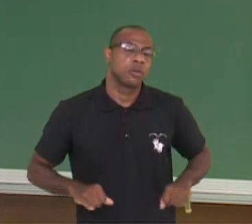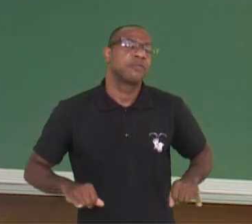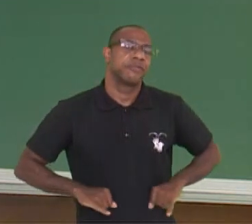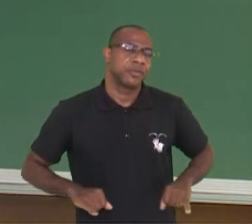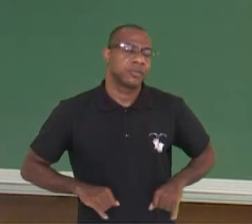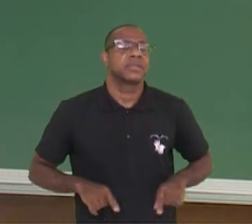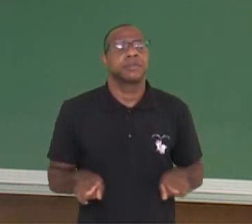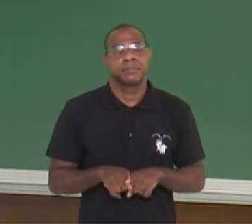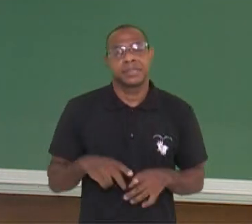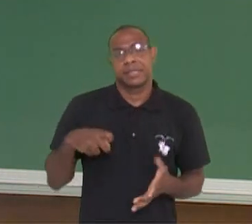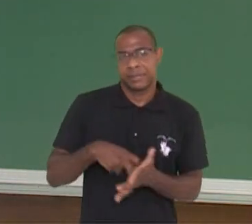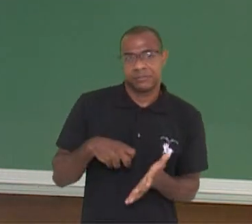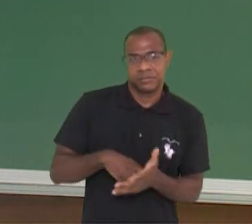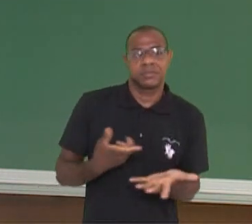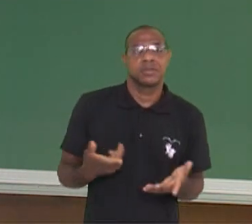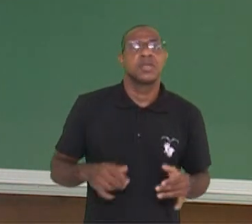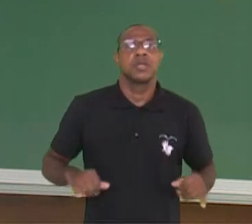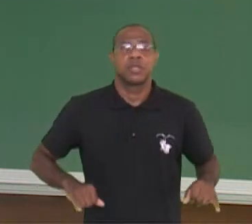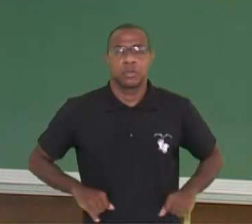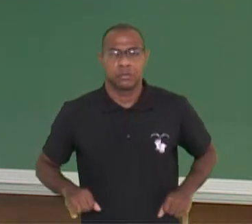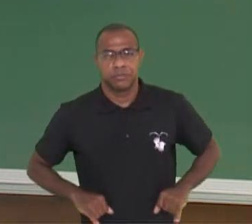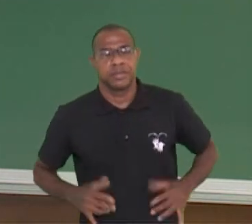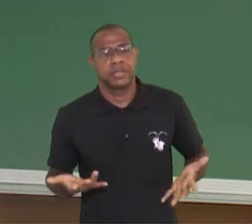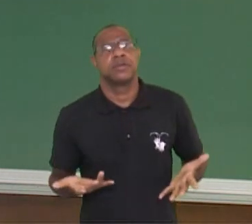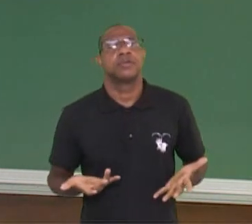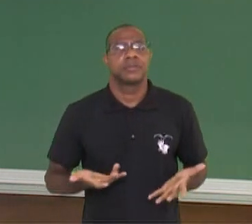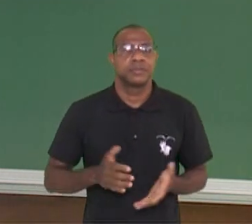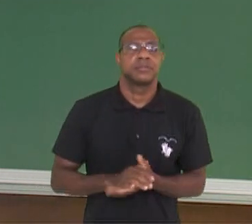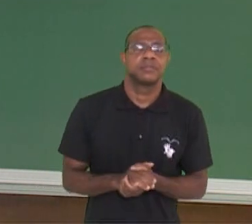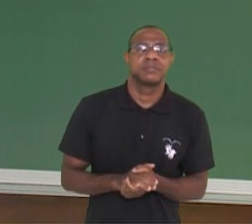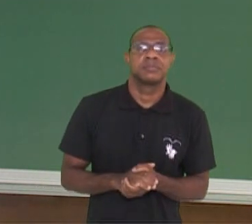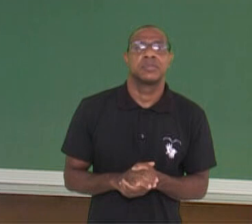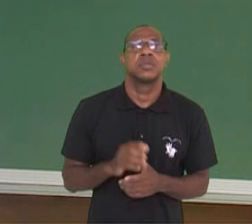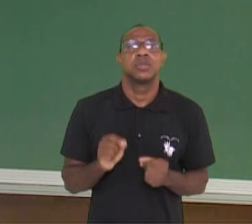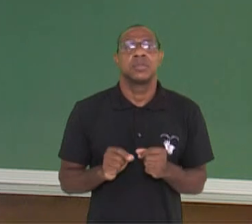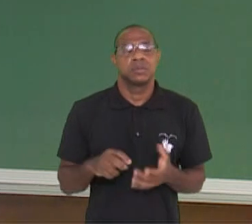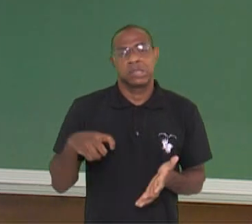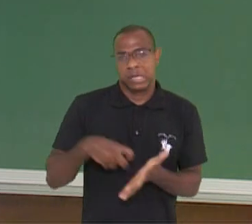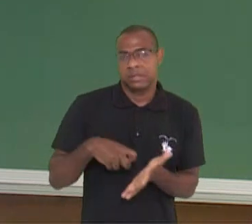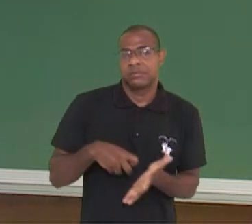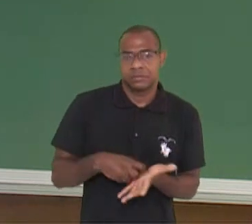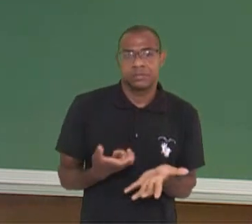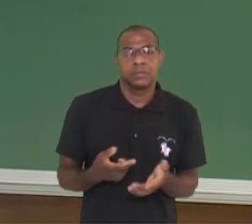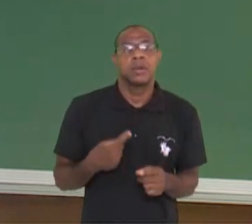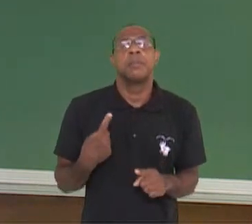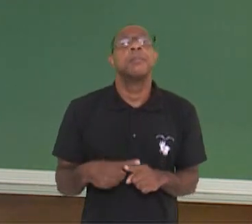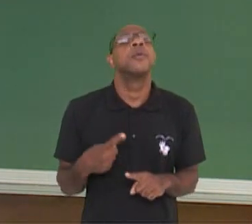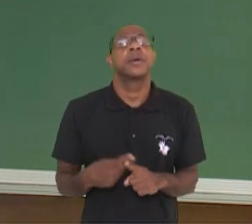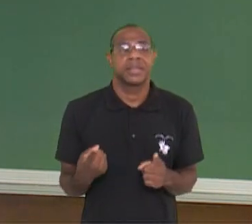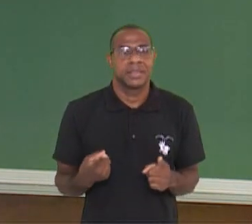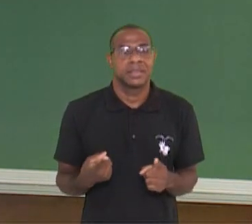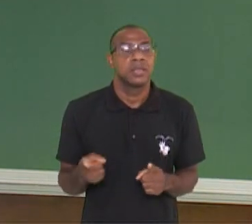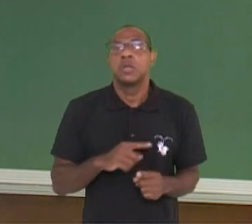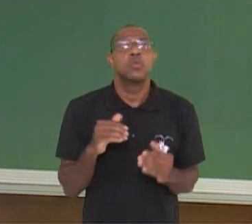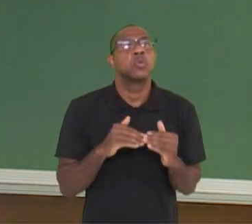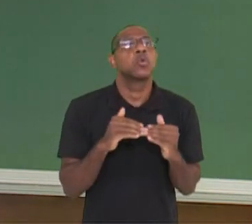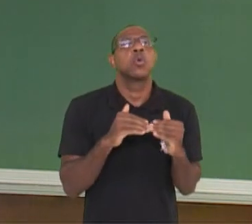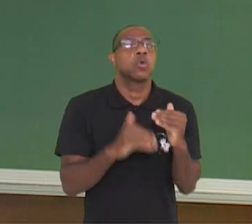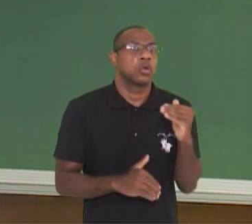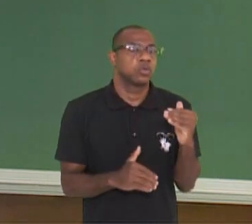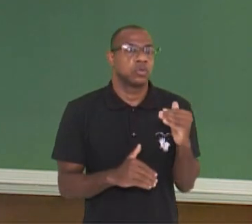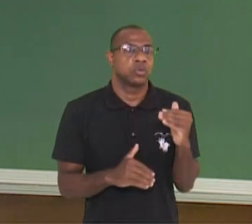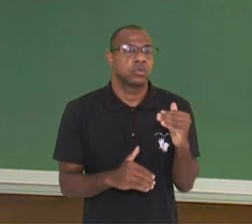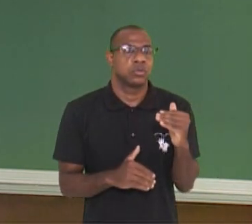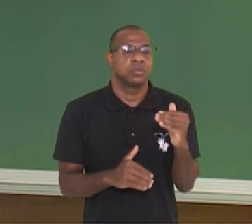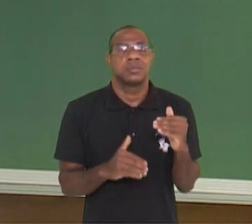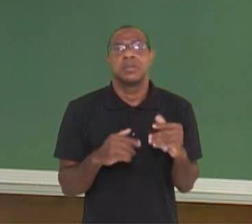sanções também. Ele sofreu aí algumas sanções, mas uma espécie de punição, por não concordar com a punição do